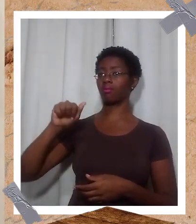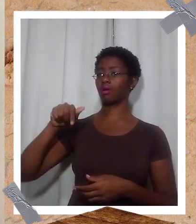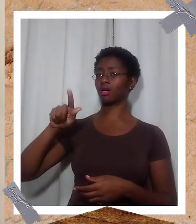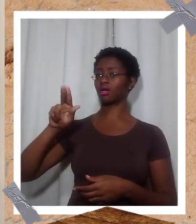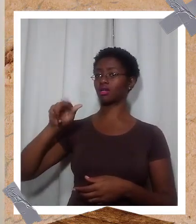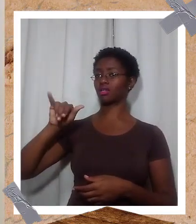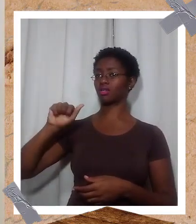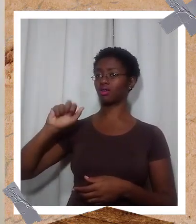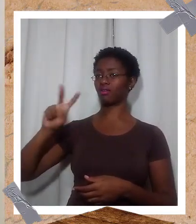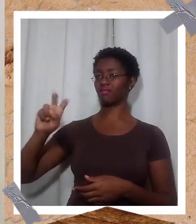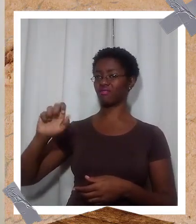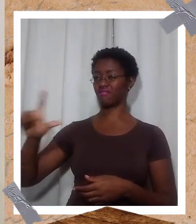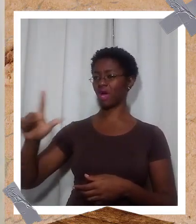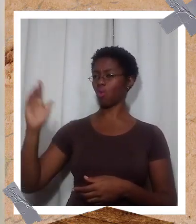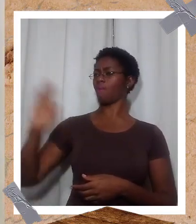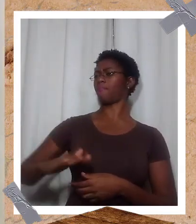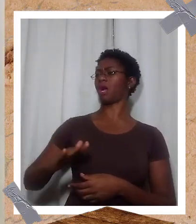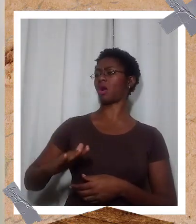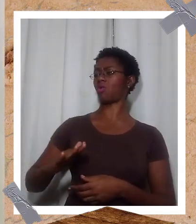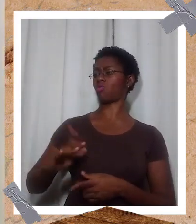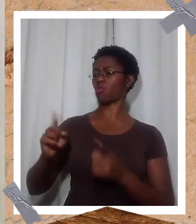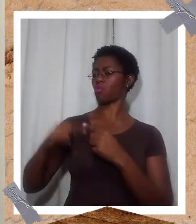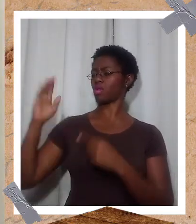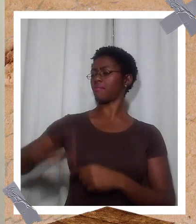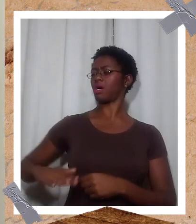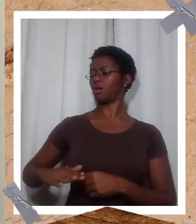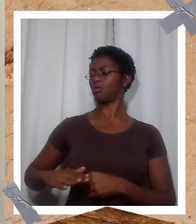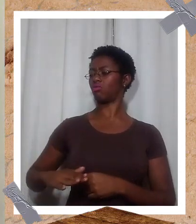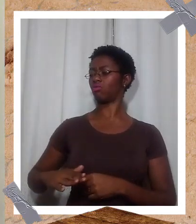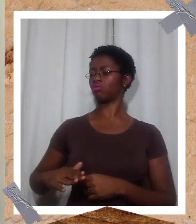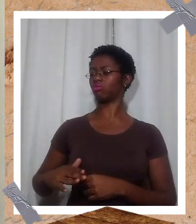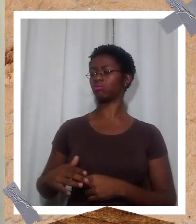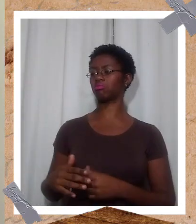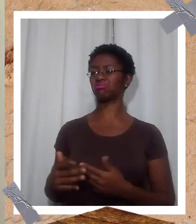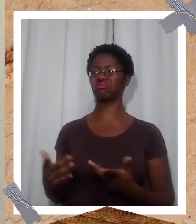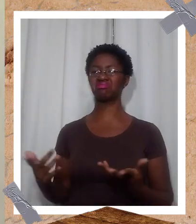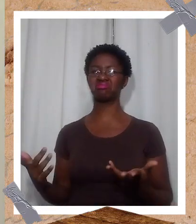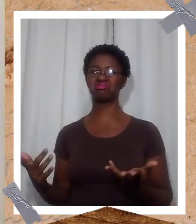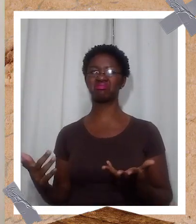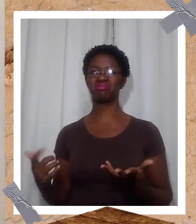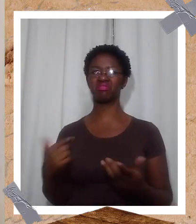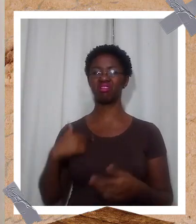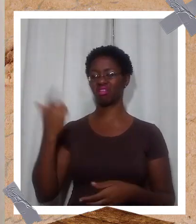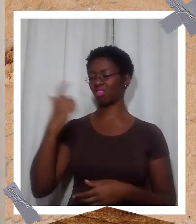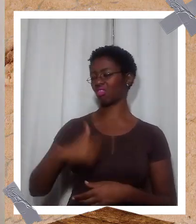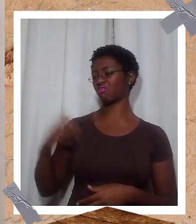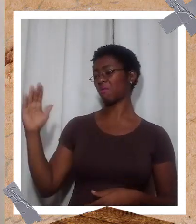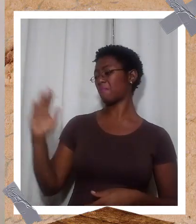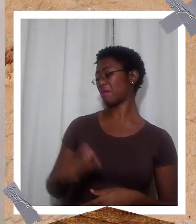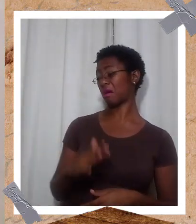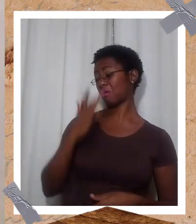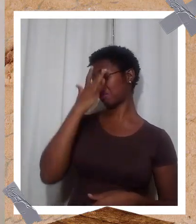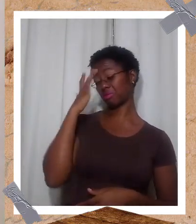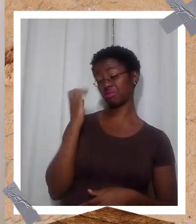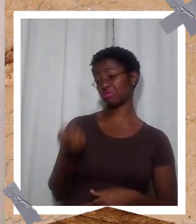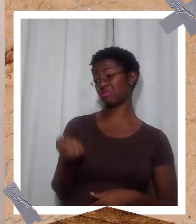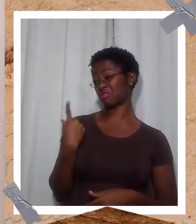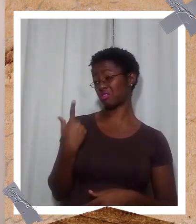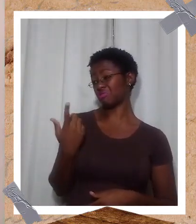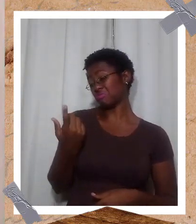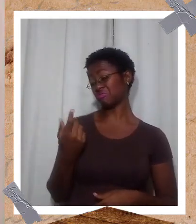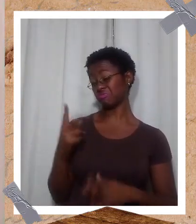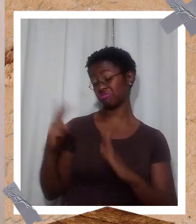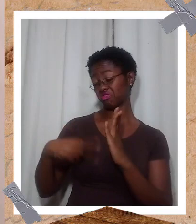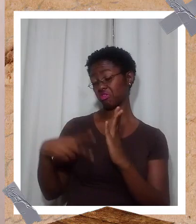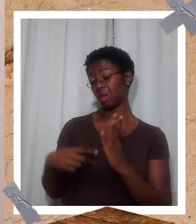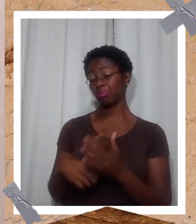algo mal. Então, eu falei, acho que eu vou ler esse cara aí, já que eu me sinto uma pessoa tão mal, uma pessoa tão desgostosa da vida. E